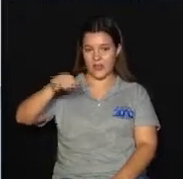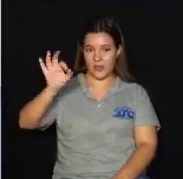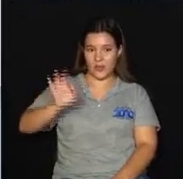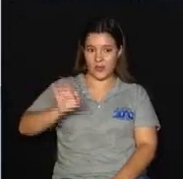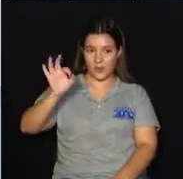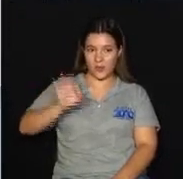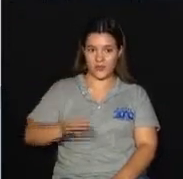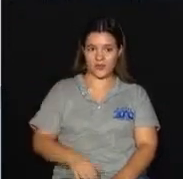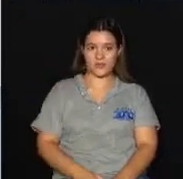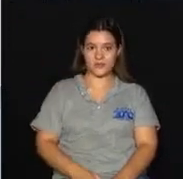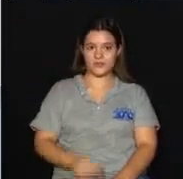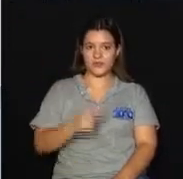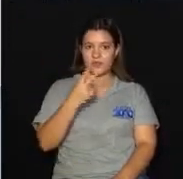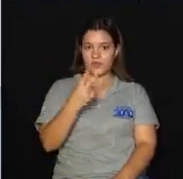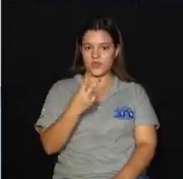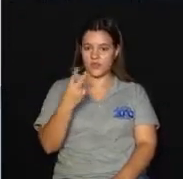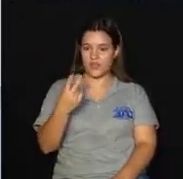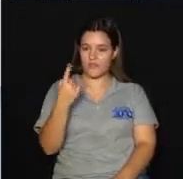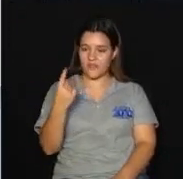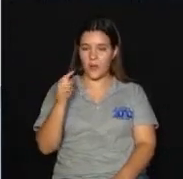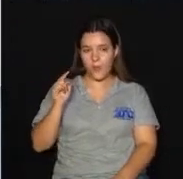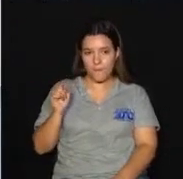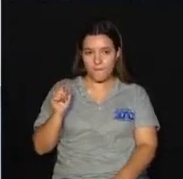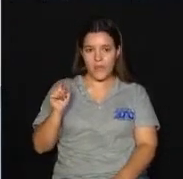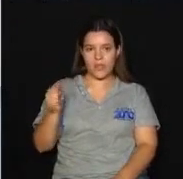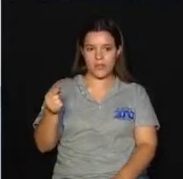57,07%, com